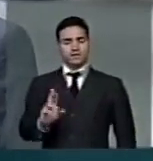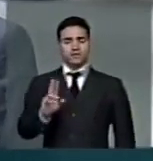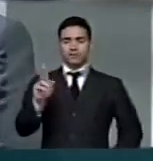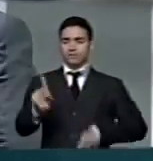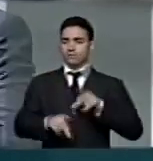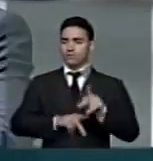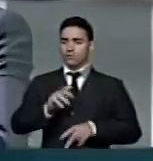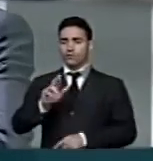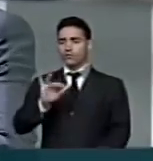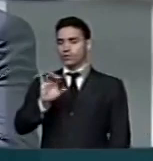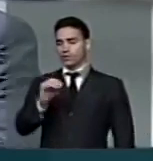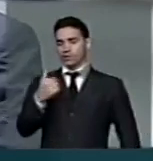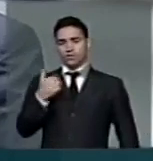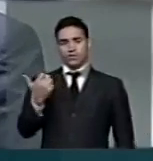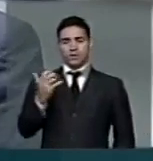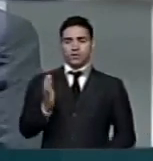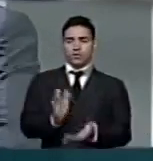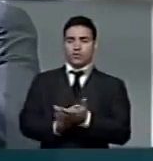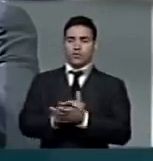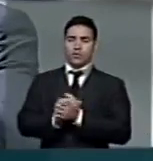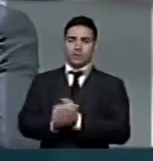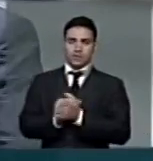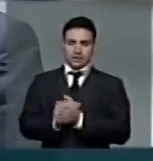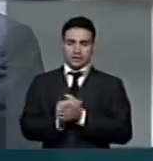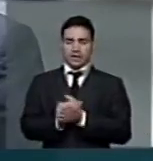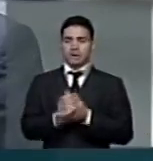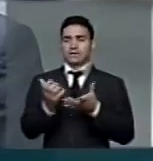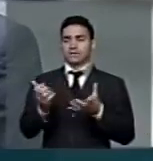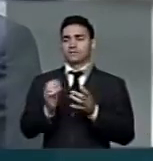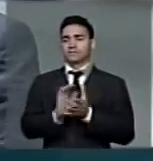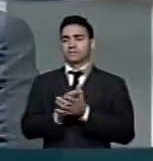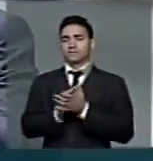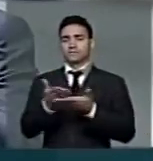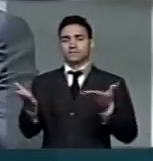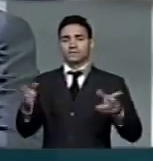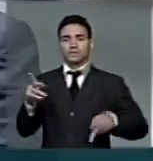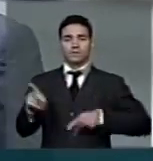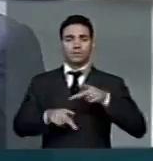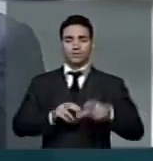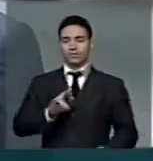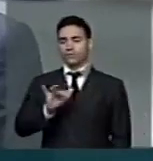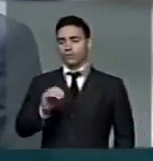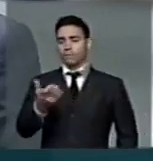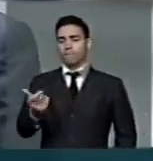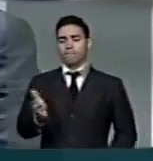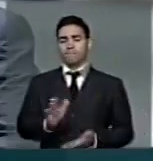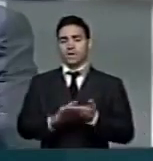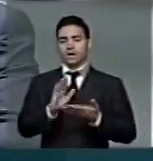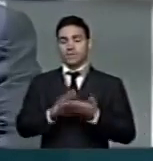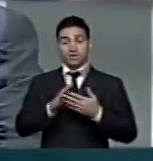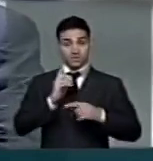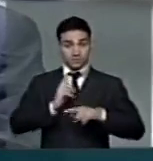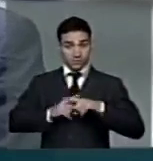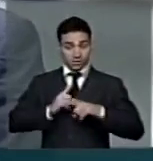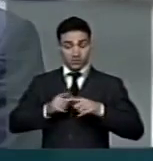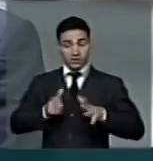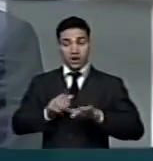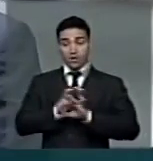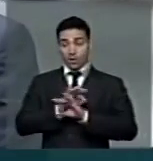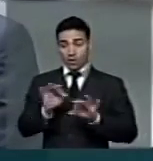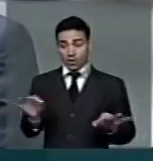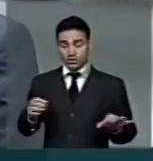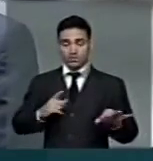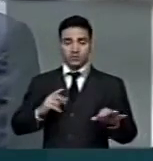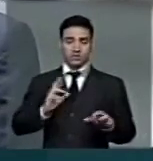Janeiro. Eu quero cumprimentá-lo, eu quero saudar o povo do Rio de Janeiro, parabenizando por estar muito bem representado por